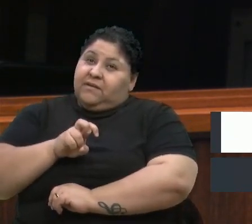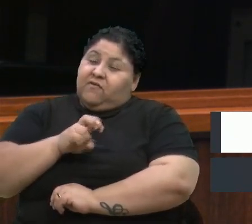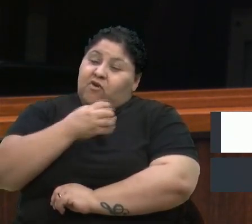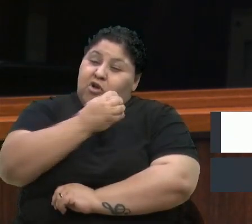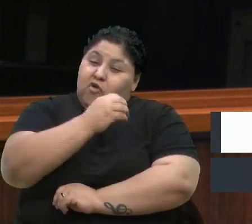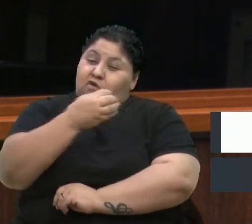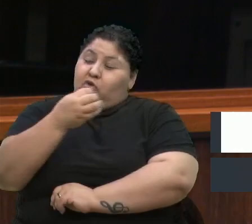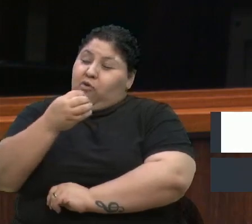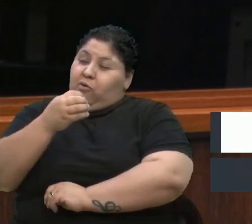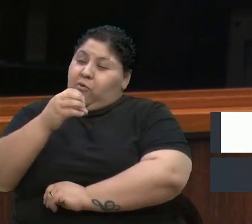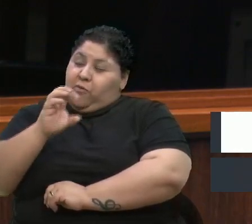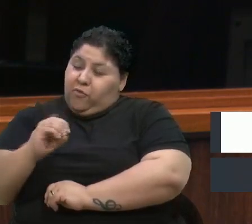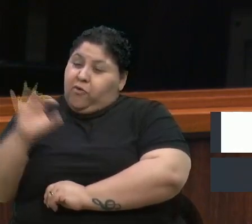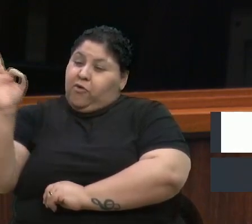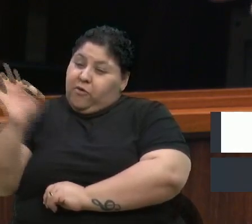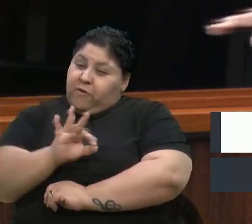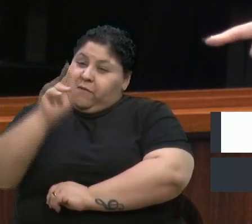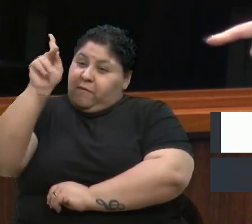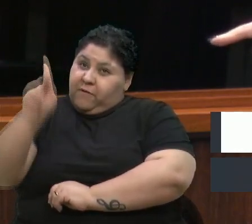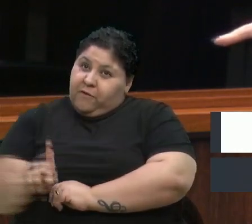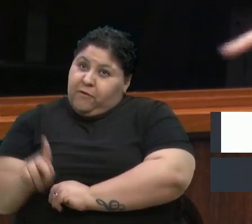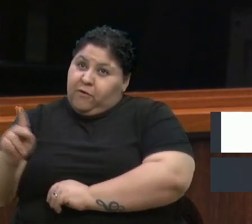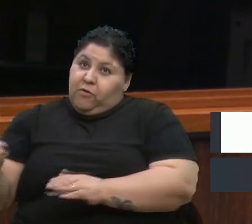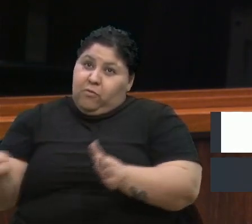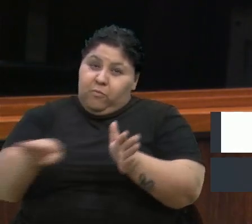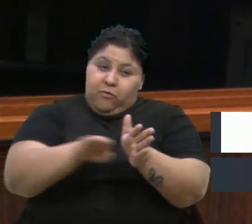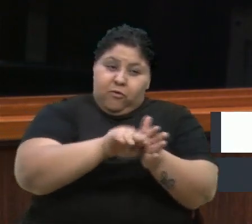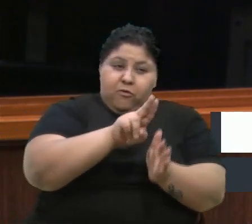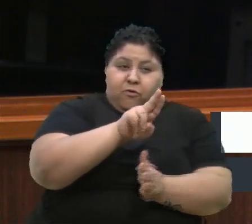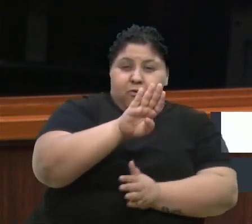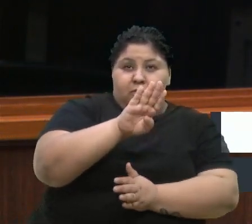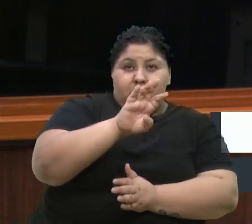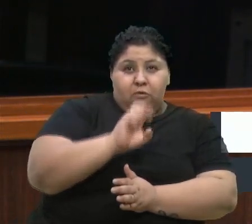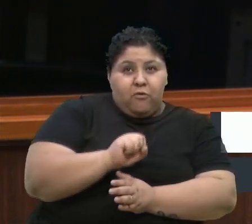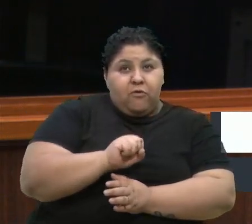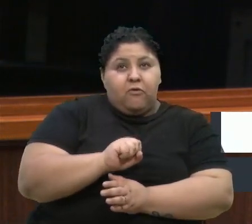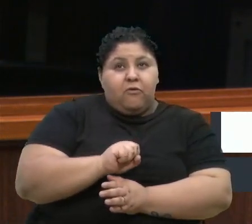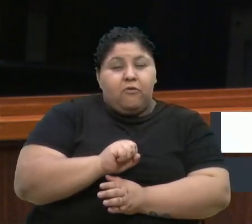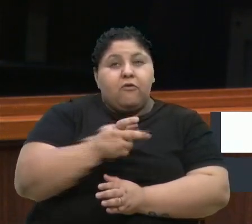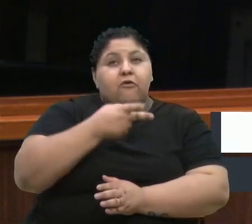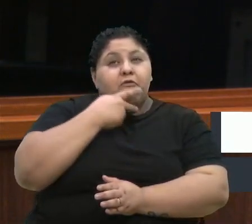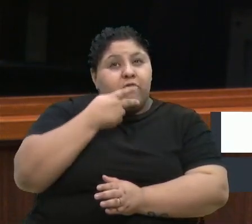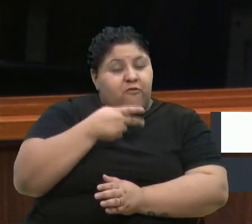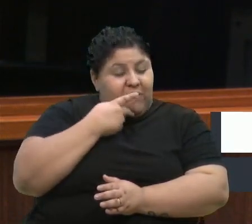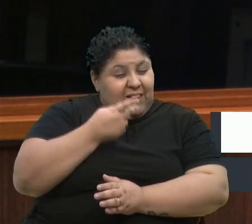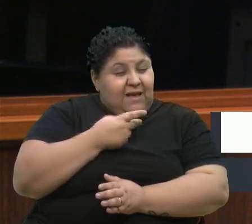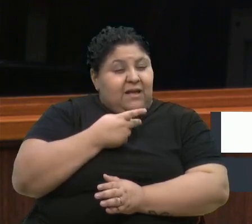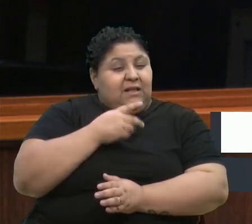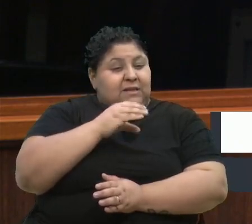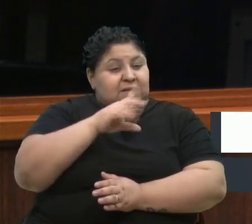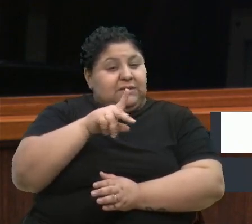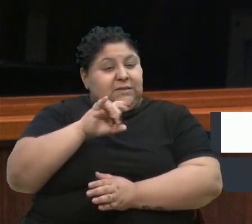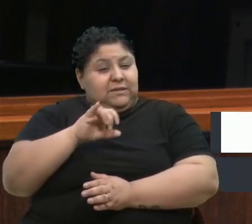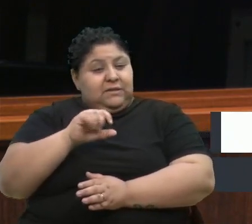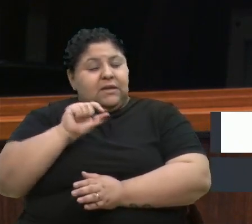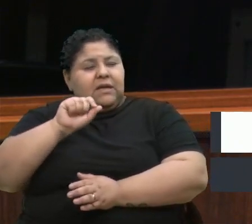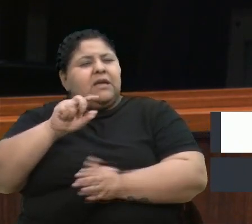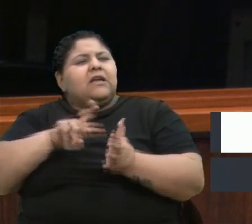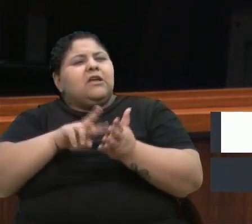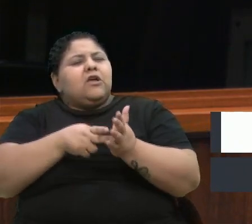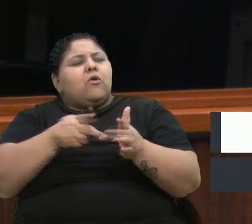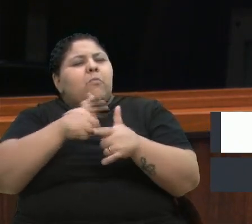80% das pessoas poderiam ir na UBS, isso foi tirado nos depoimentos da CPI, quer dizer que o problema da